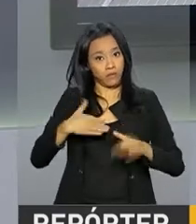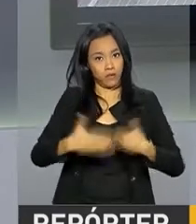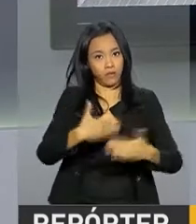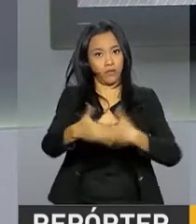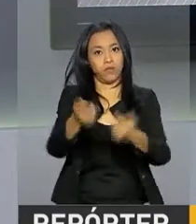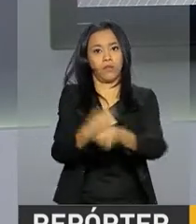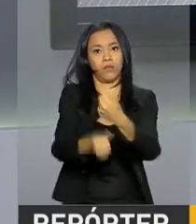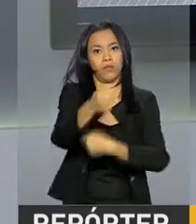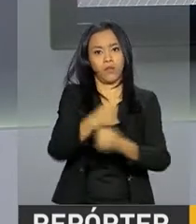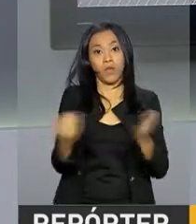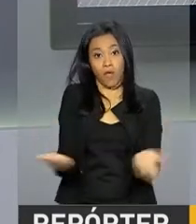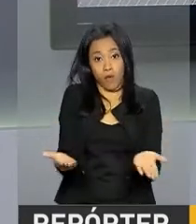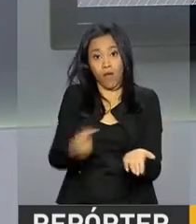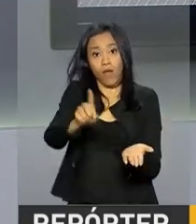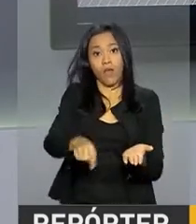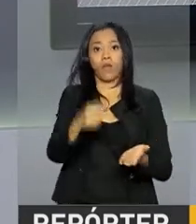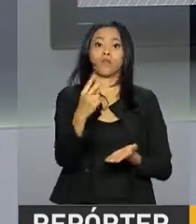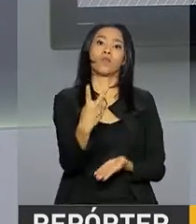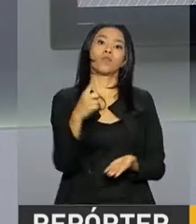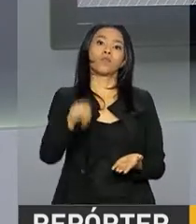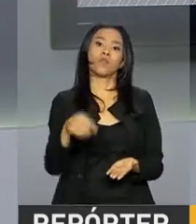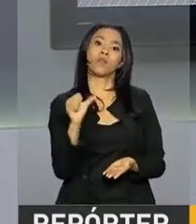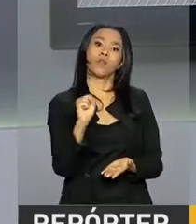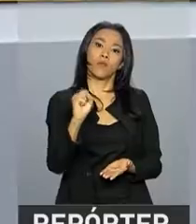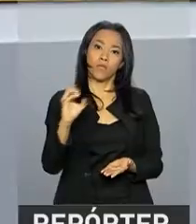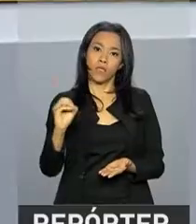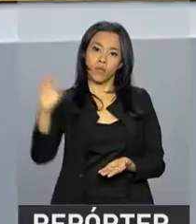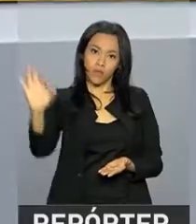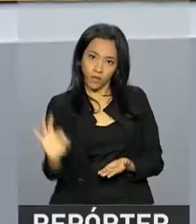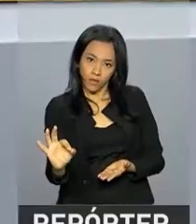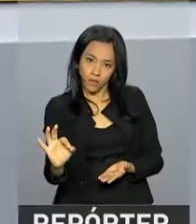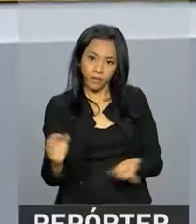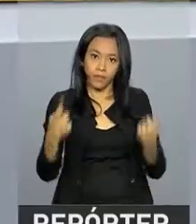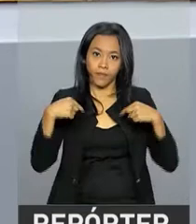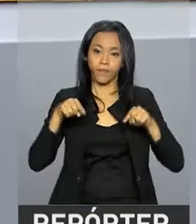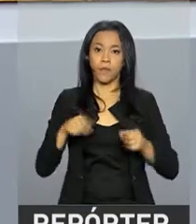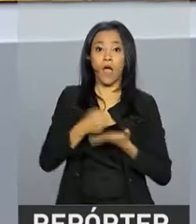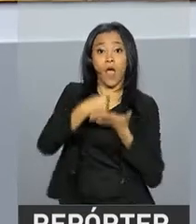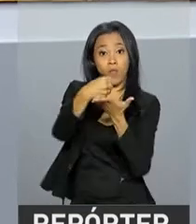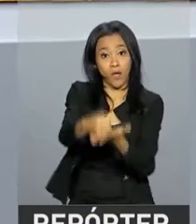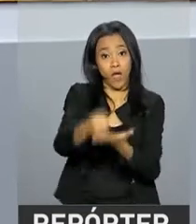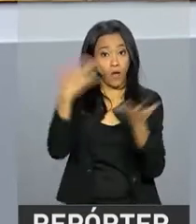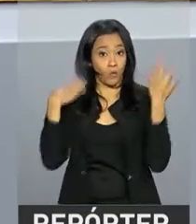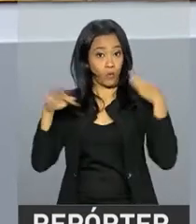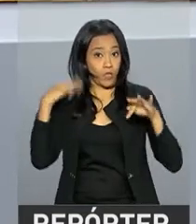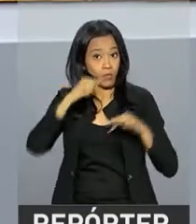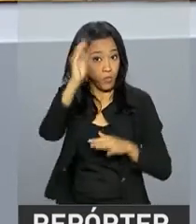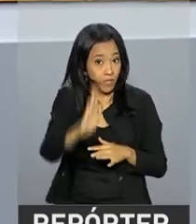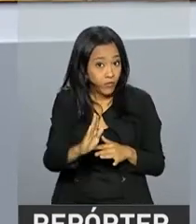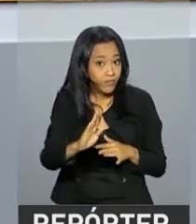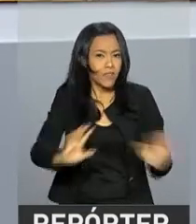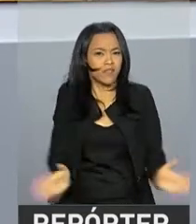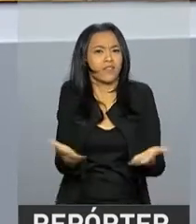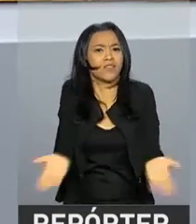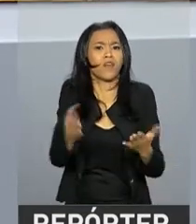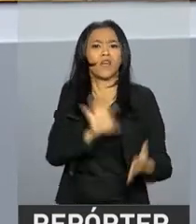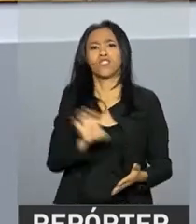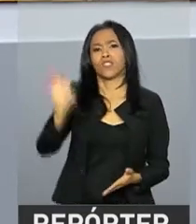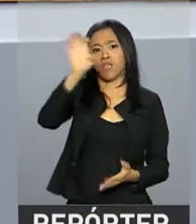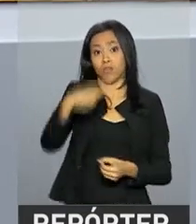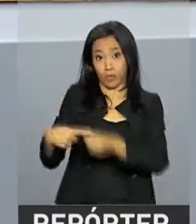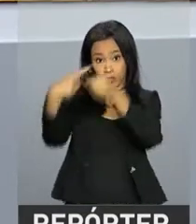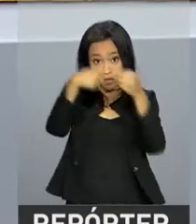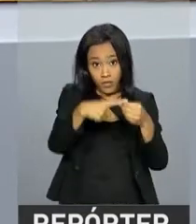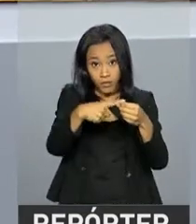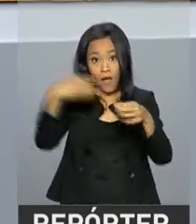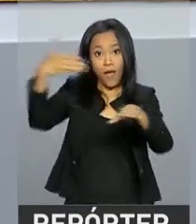que passou para 2,80 por cento apoiar o turismo no brasil incentivar estados e municípios